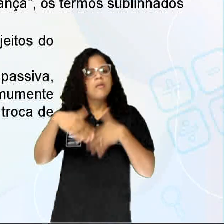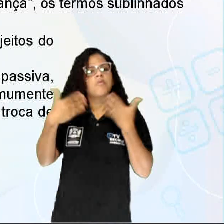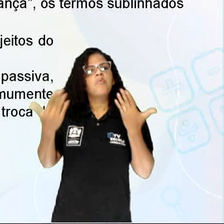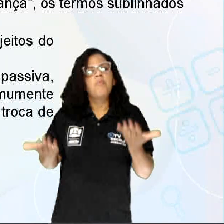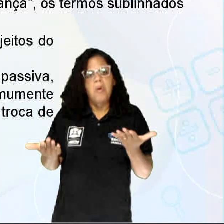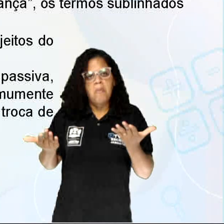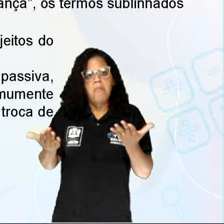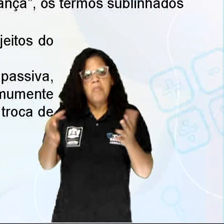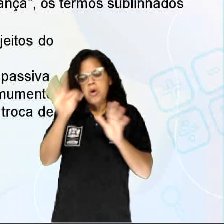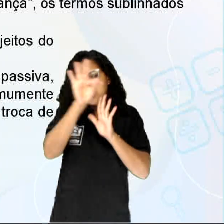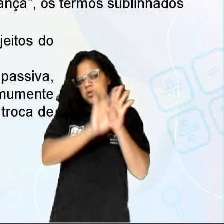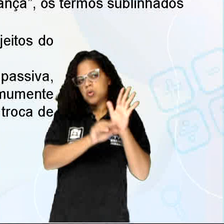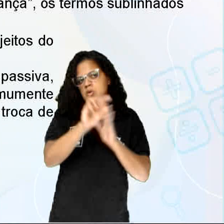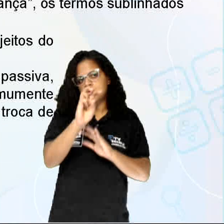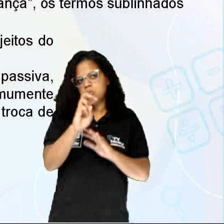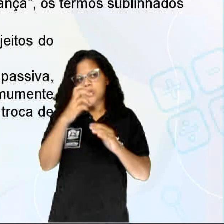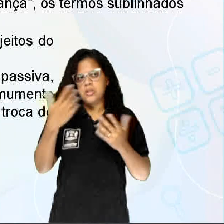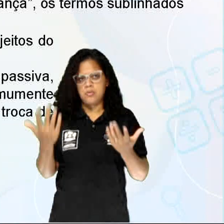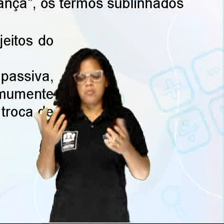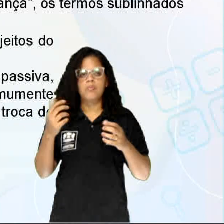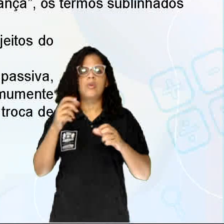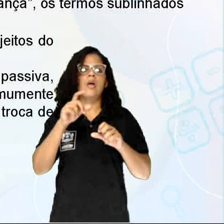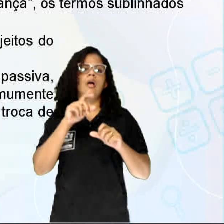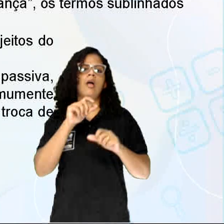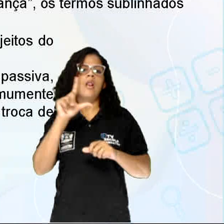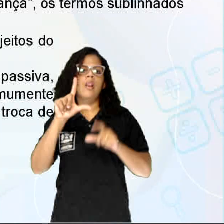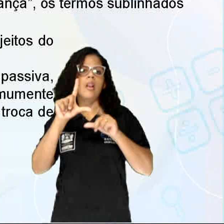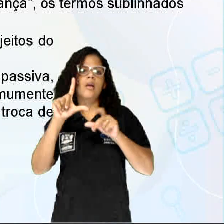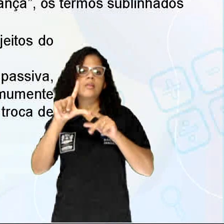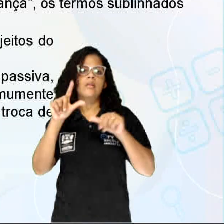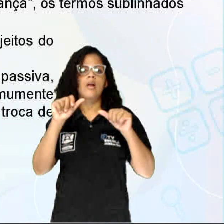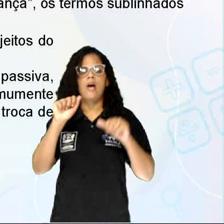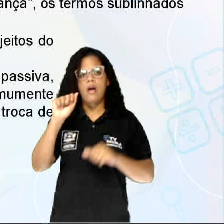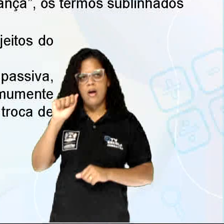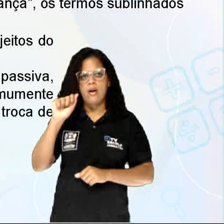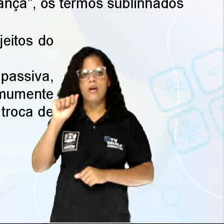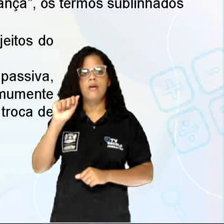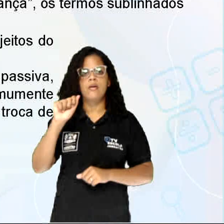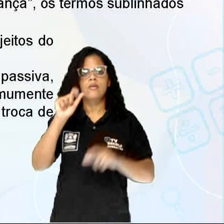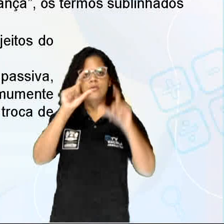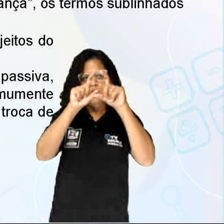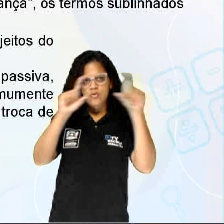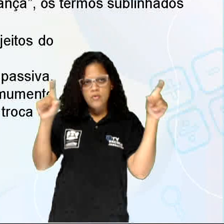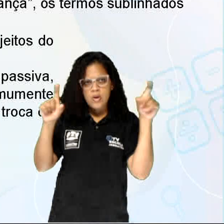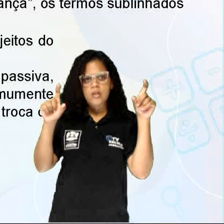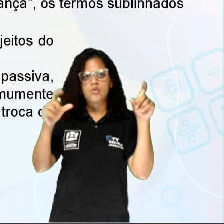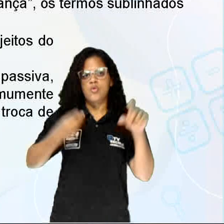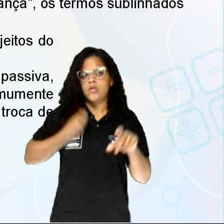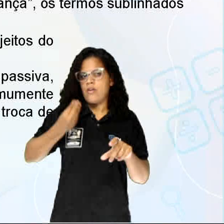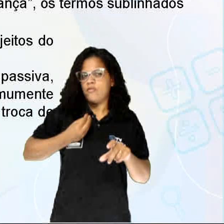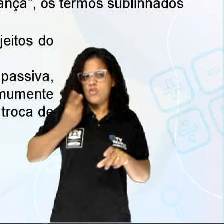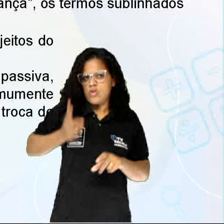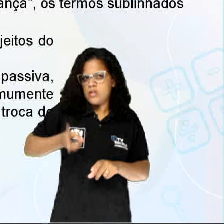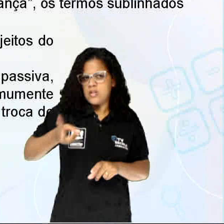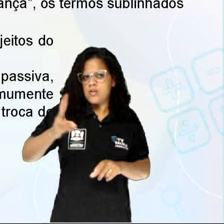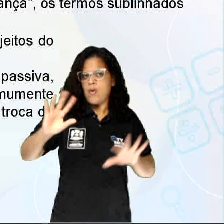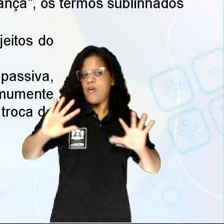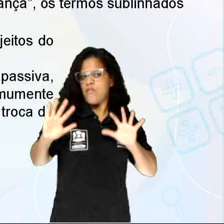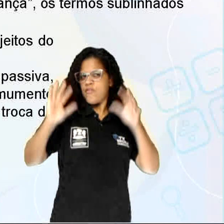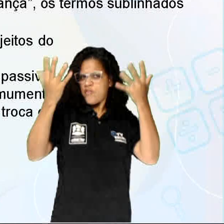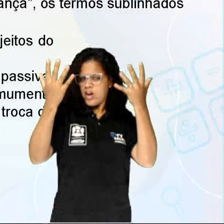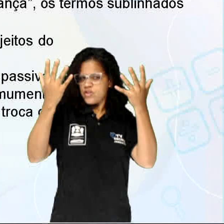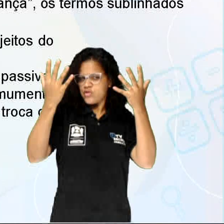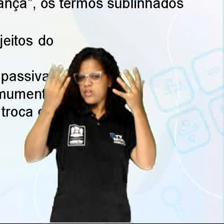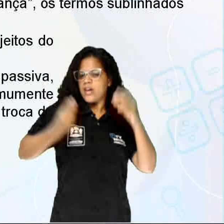Nos versos onde a vida seja sempre uma festa e onde a vida seja sempre uma